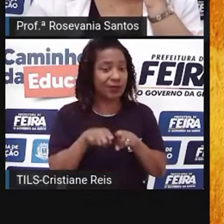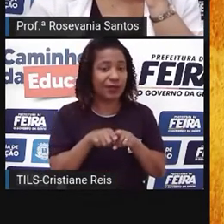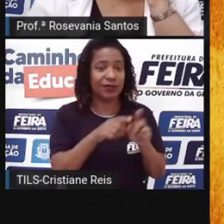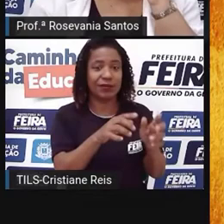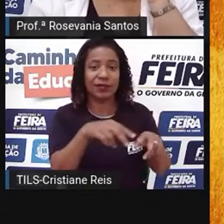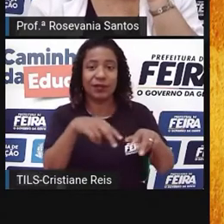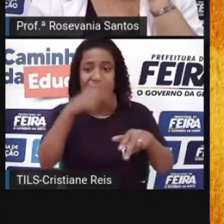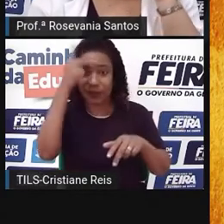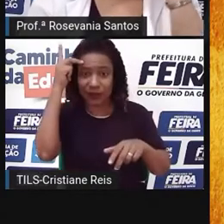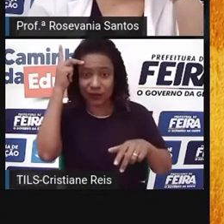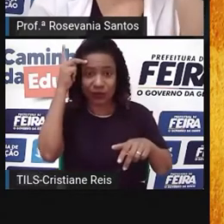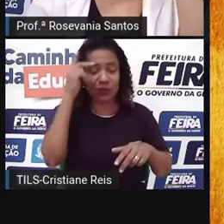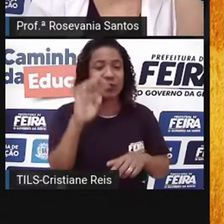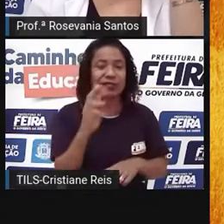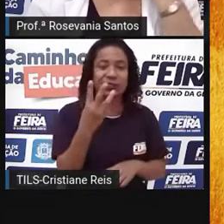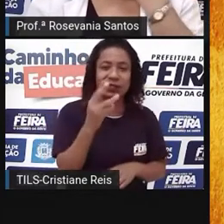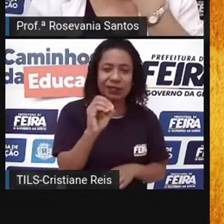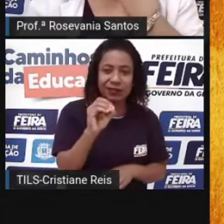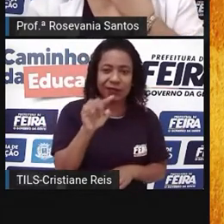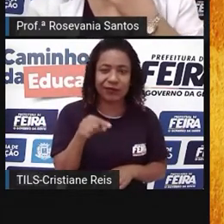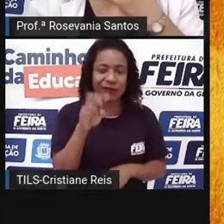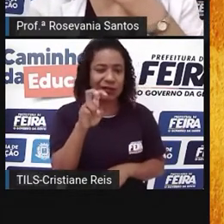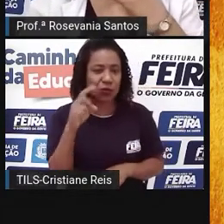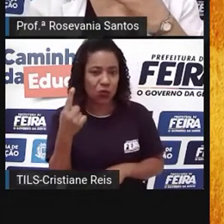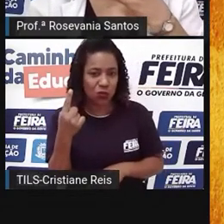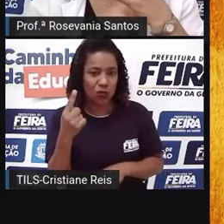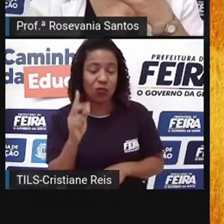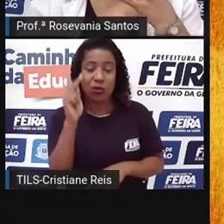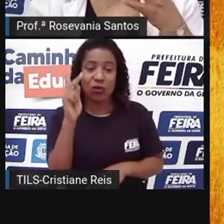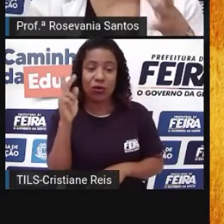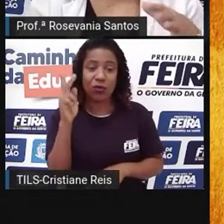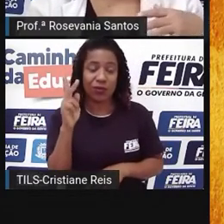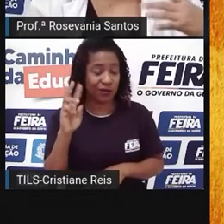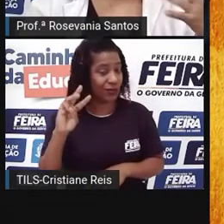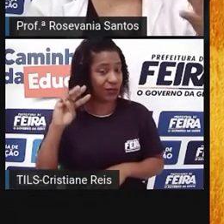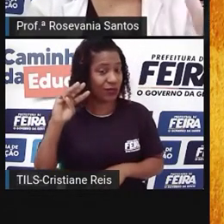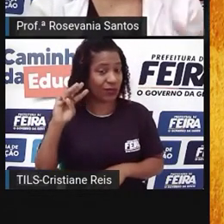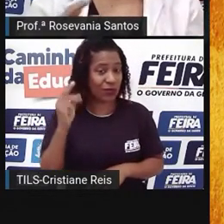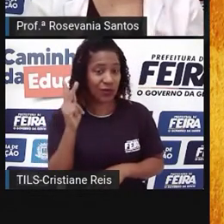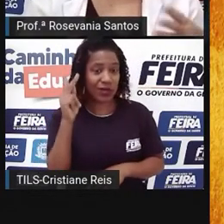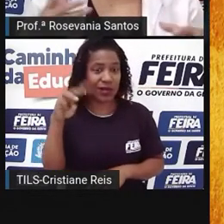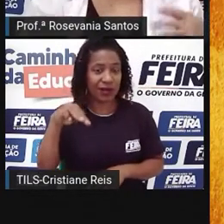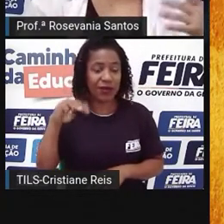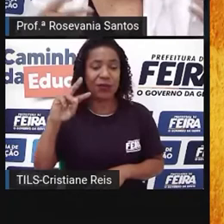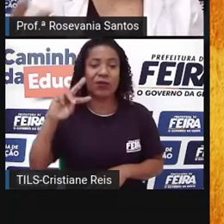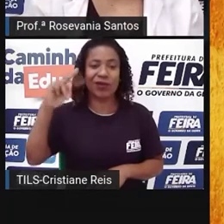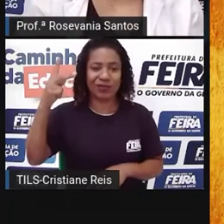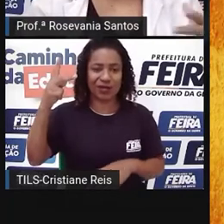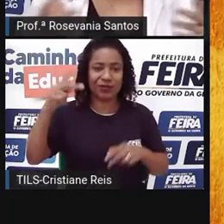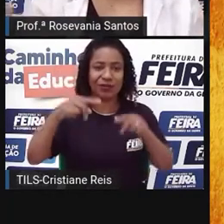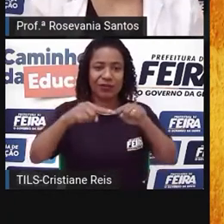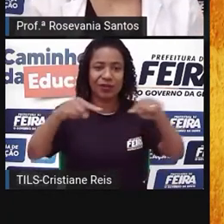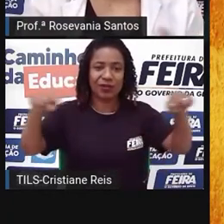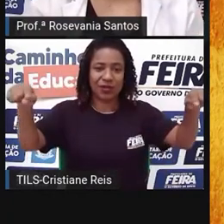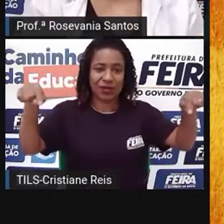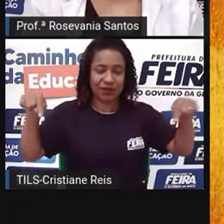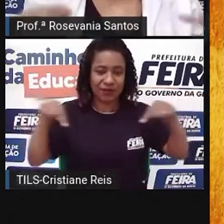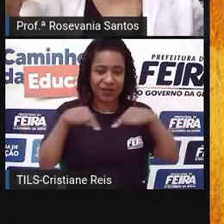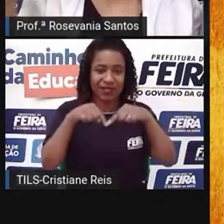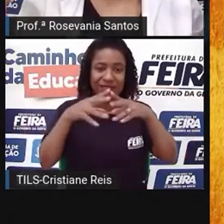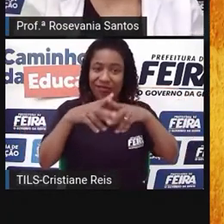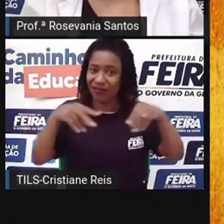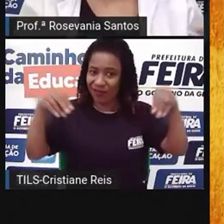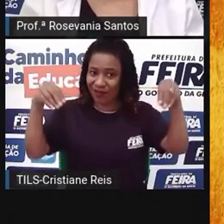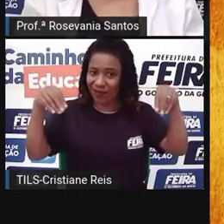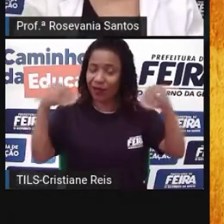30 habitantes, né, por quilômetro quadrado, mas isso significa que não significa que está tudo espalhadinho direitinho, porque a